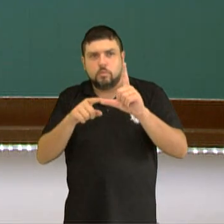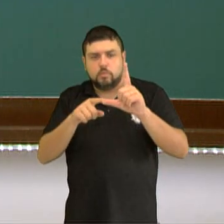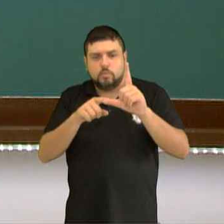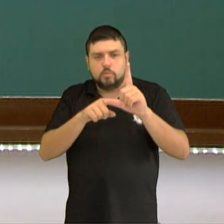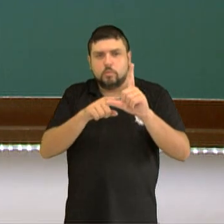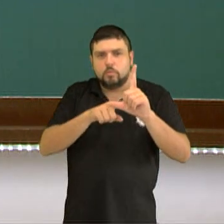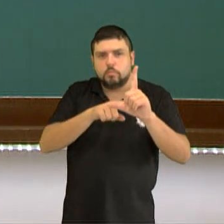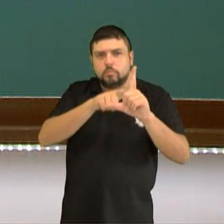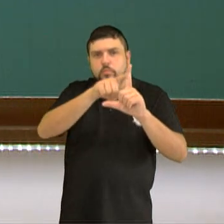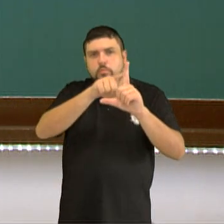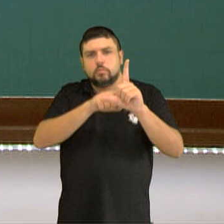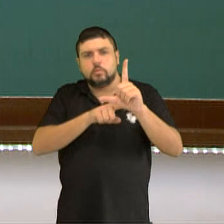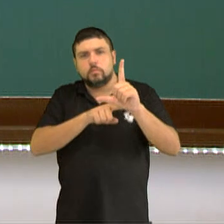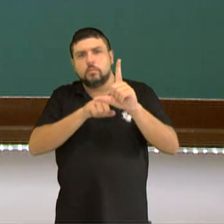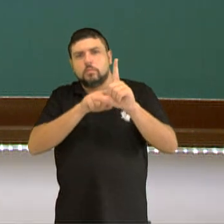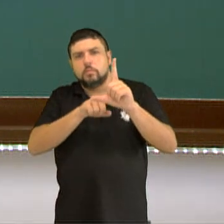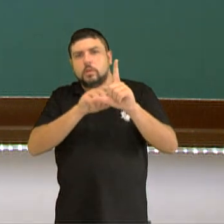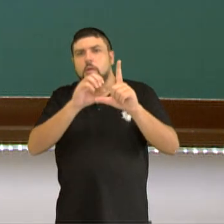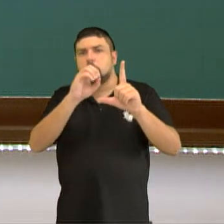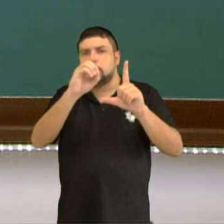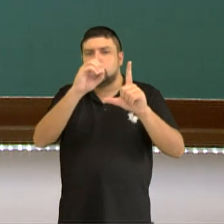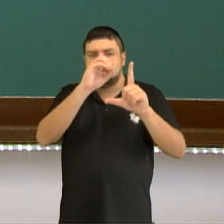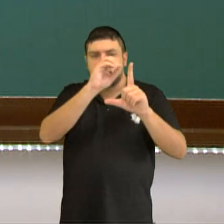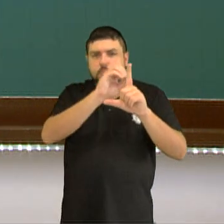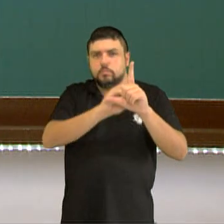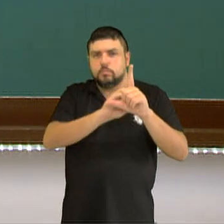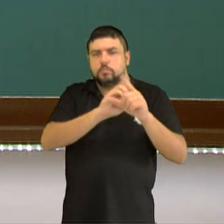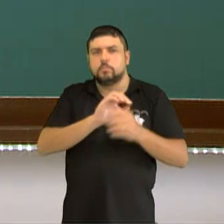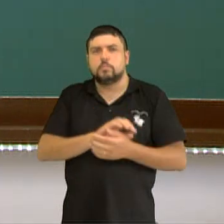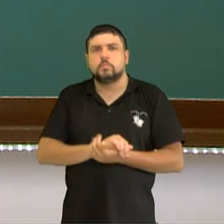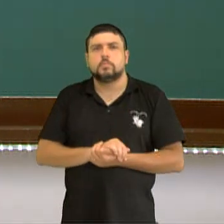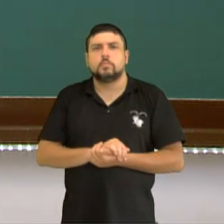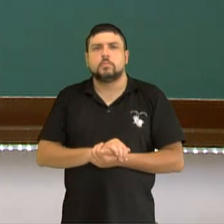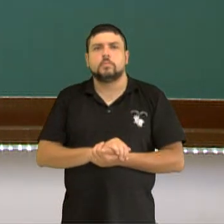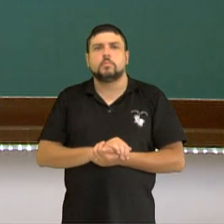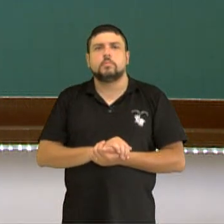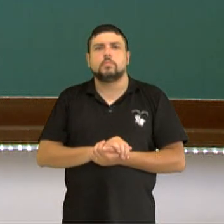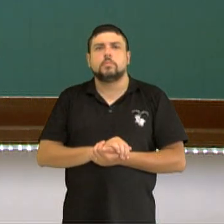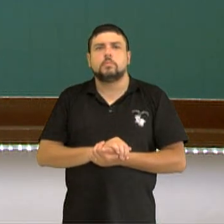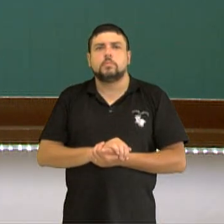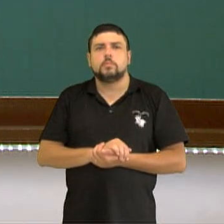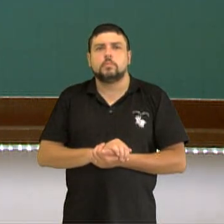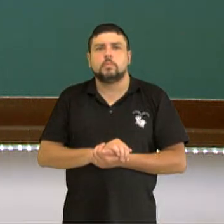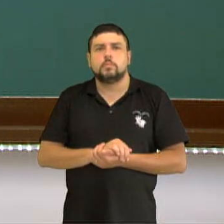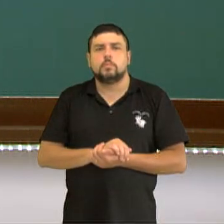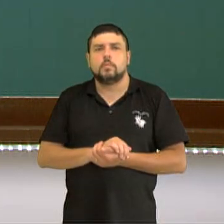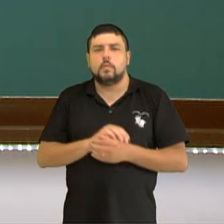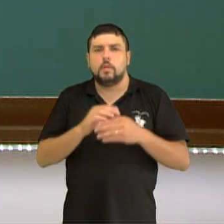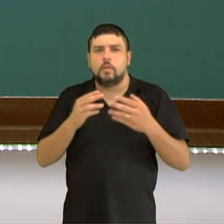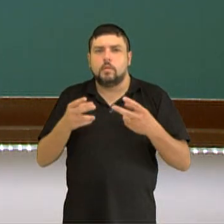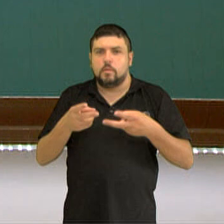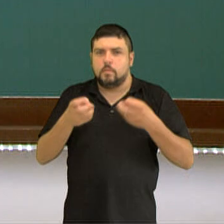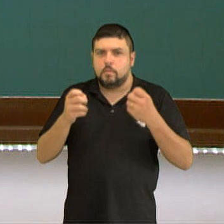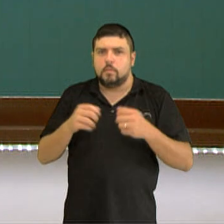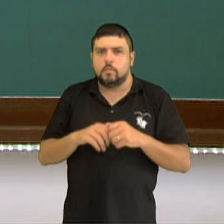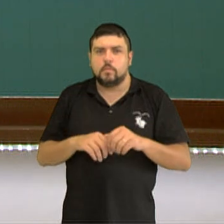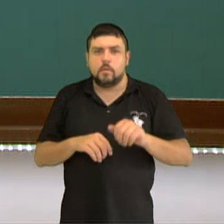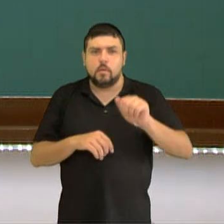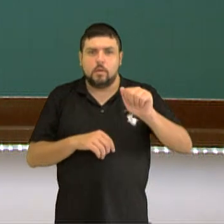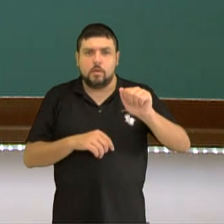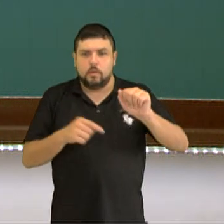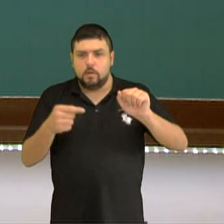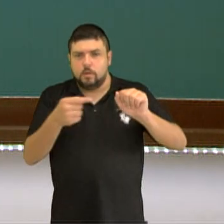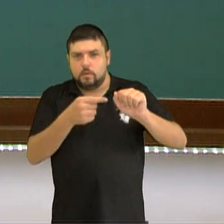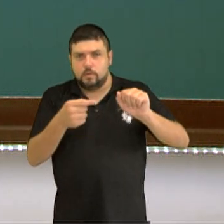do eixo y, tá? Ligando as três informações, eu percebo um a negativo, menor do que